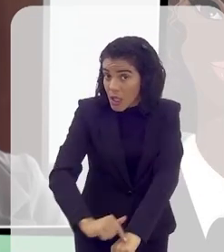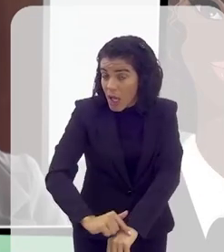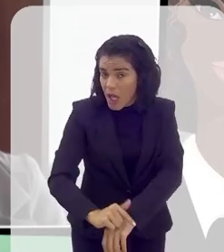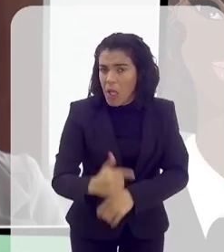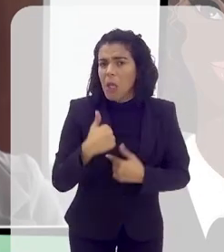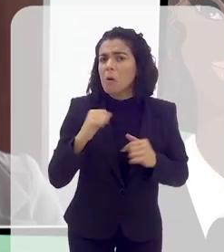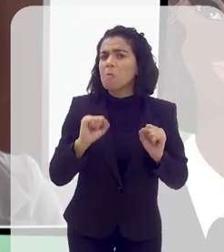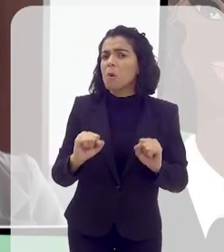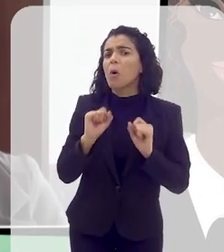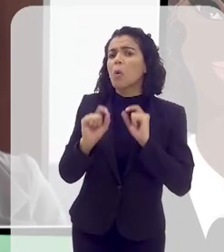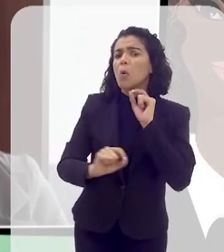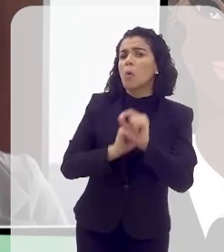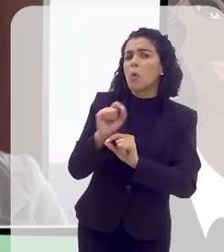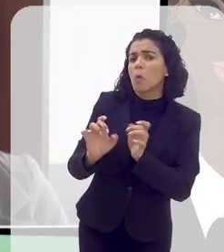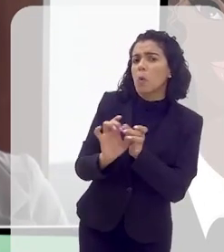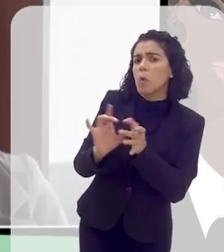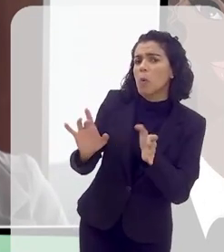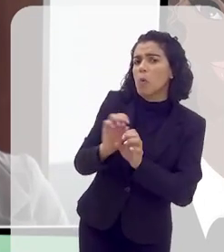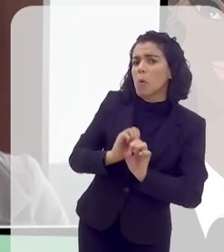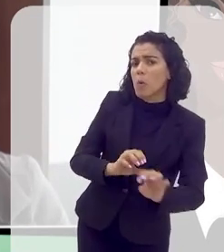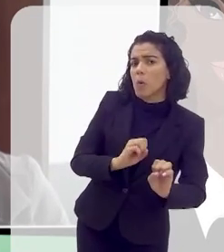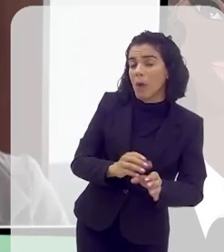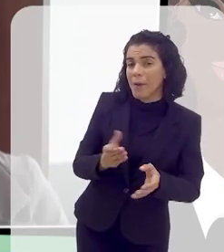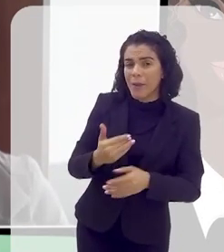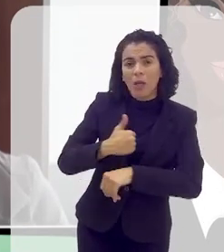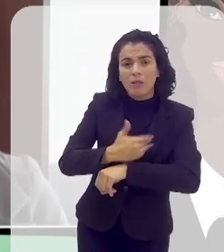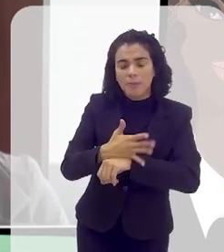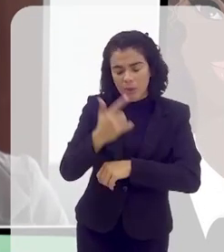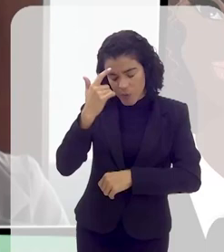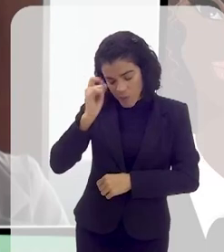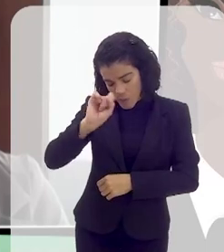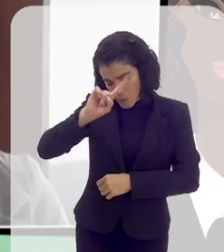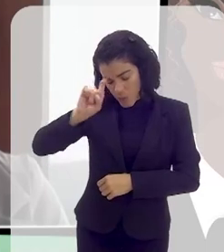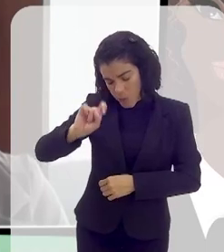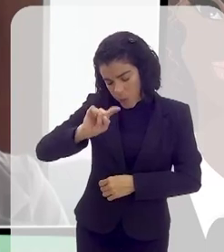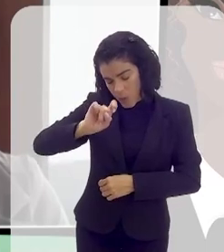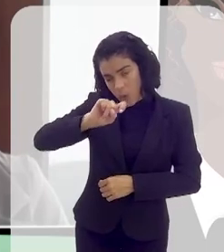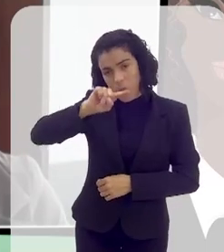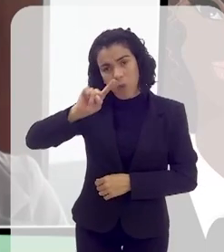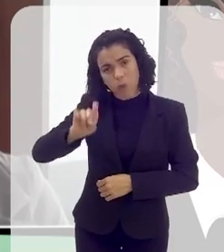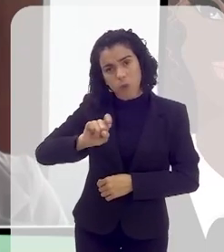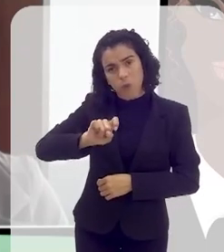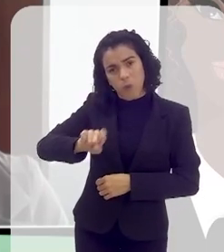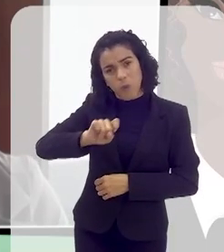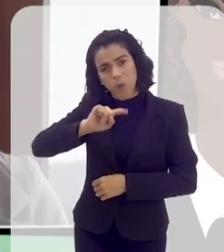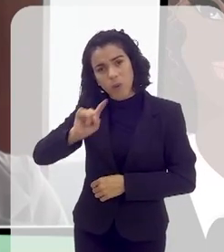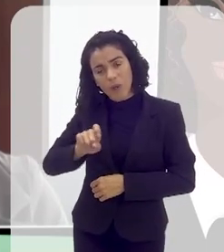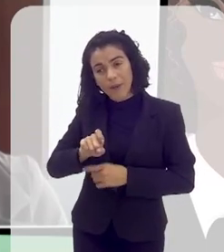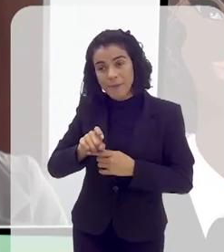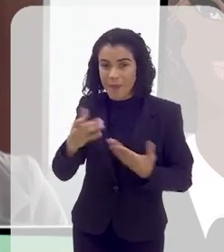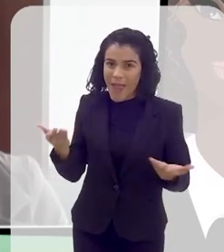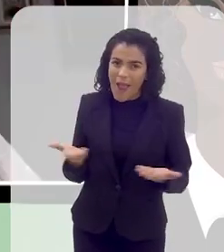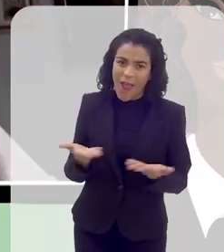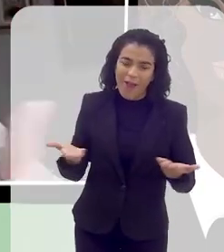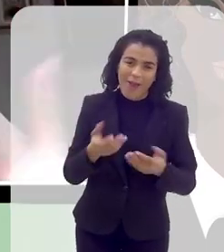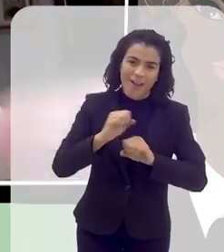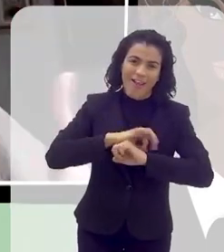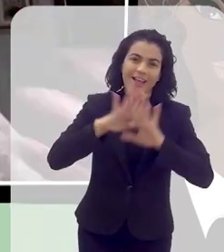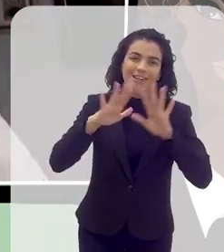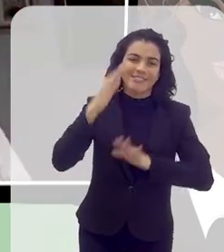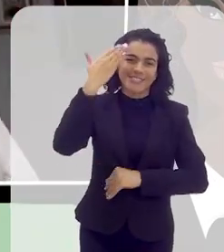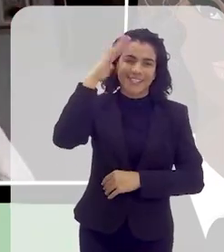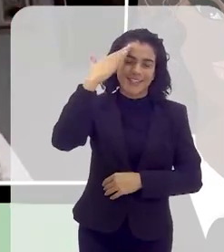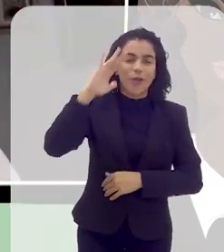Não pode? O que que eu posso fazer aqui? Então, a gente está o tempo todo se perguntando isso na comunidade, assim. Claramente, a gente